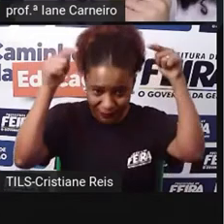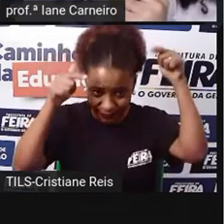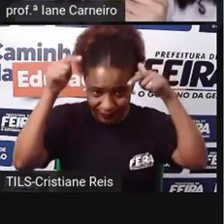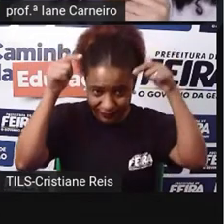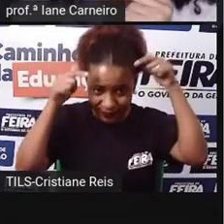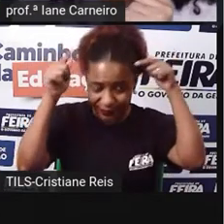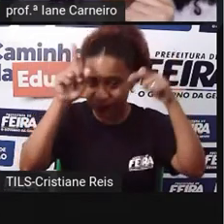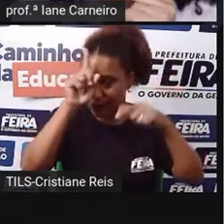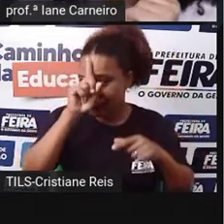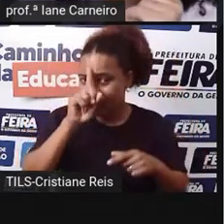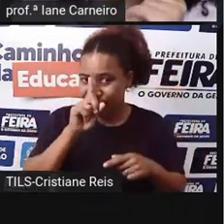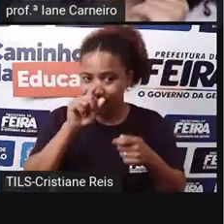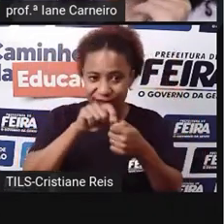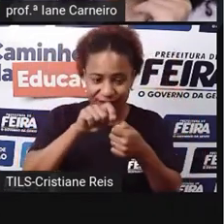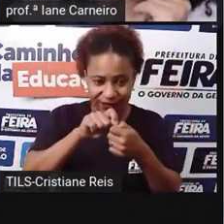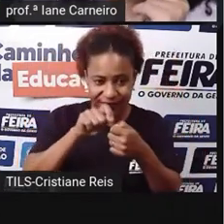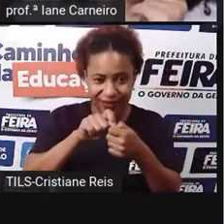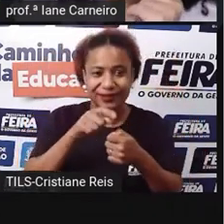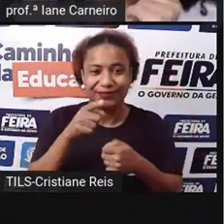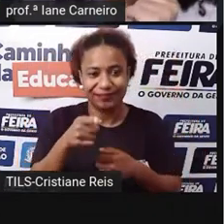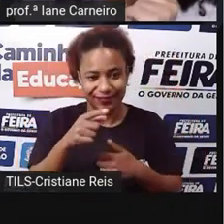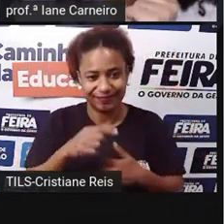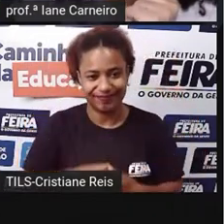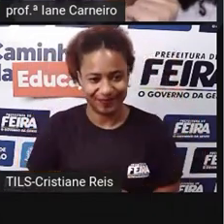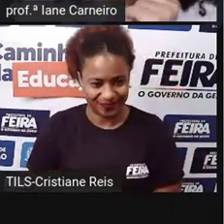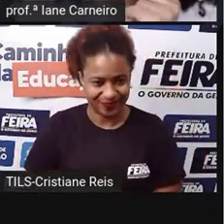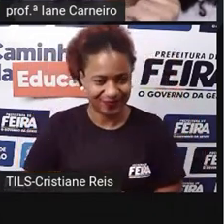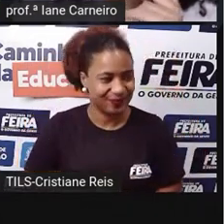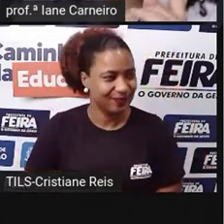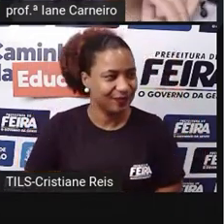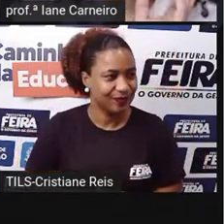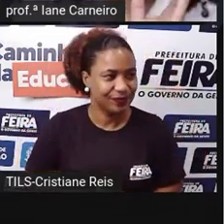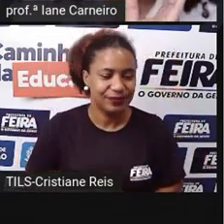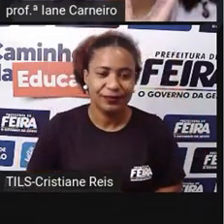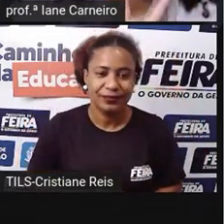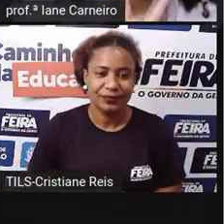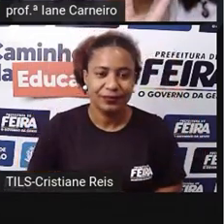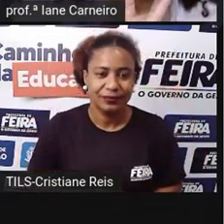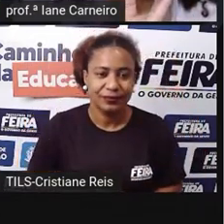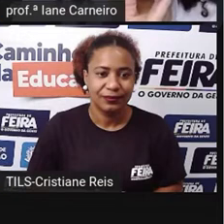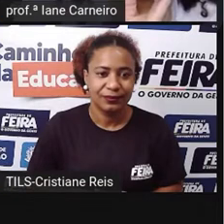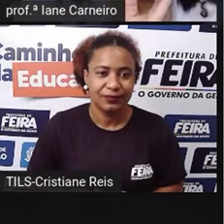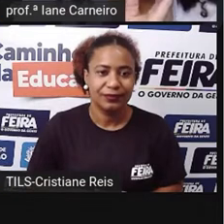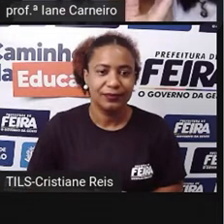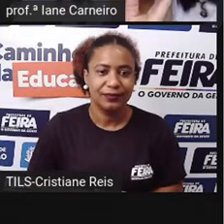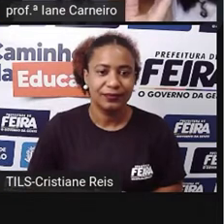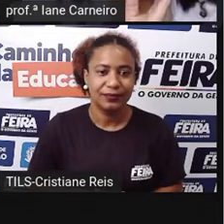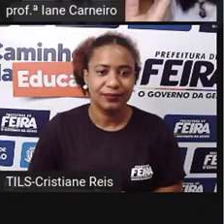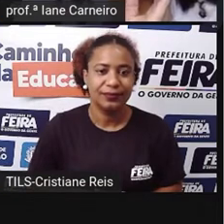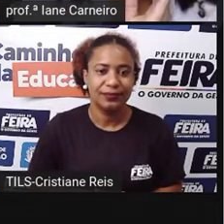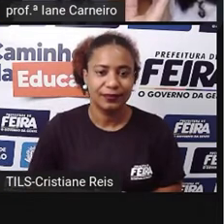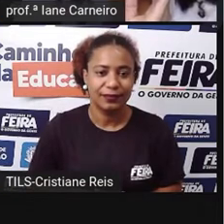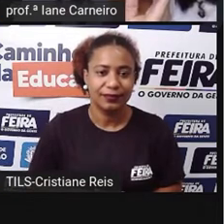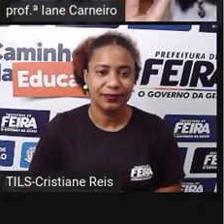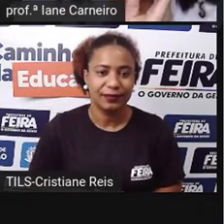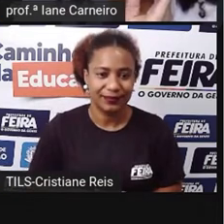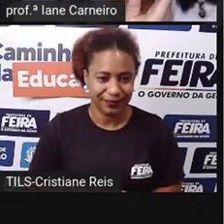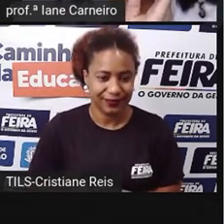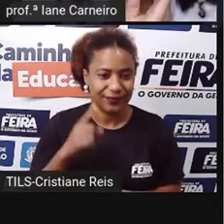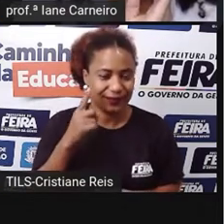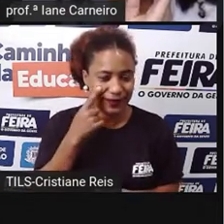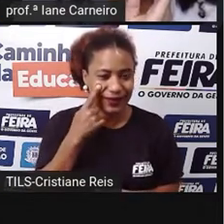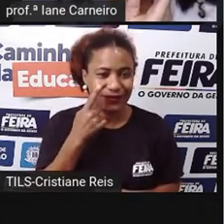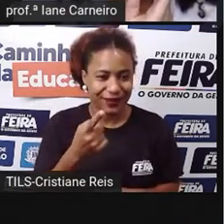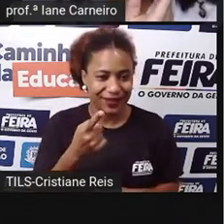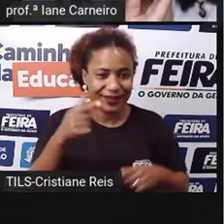ela a perder o medo do lobo mau. Certo? E aí, o que é que a gente vai fazer, né? Assim como a Chapeuzinho fez lá